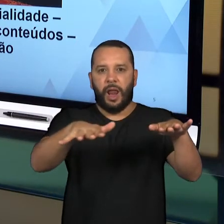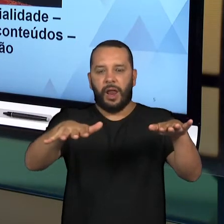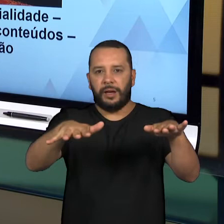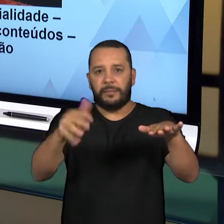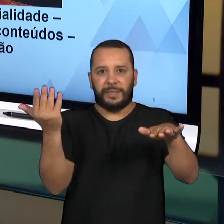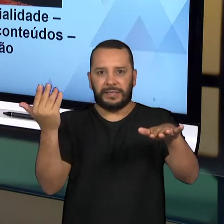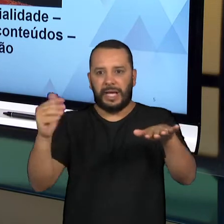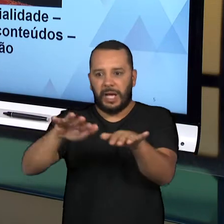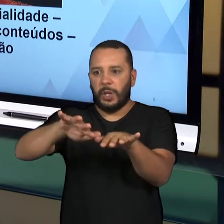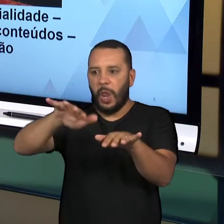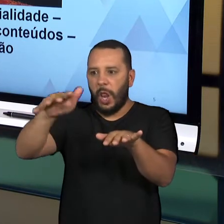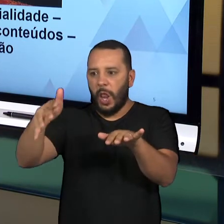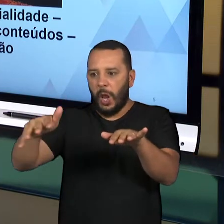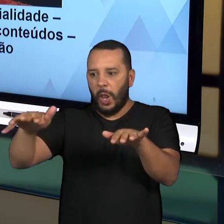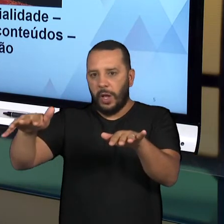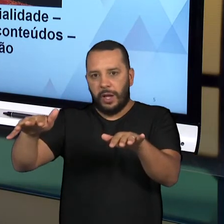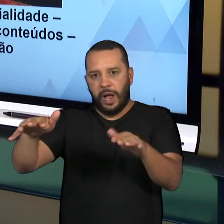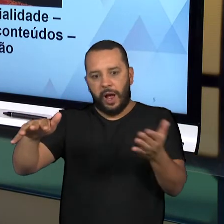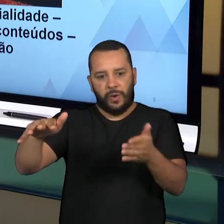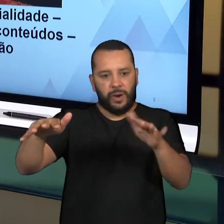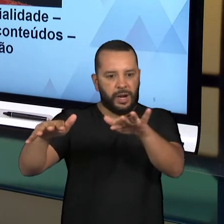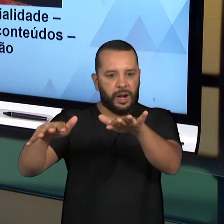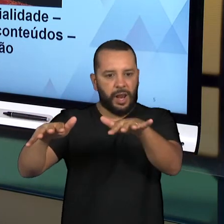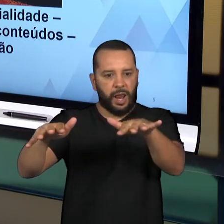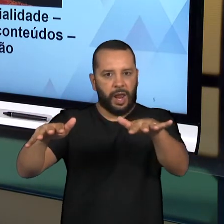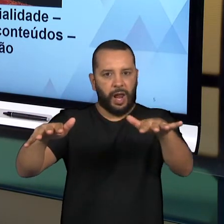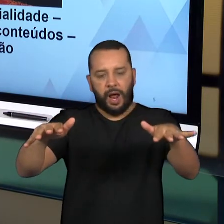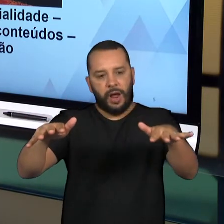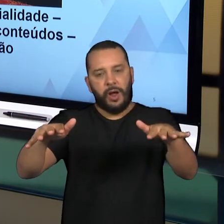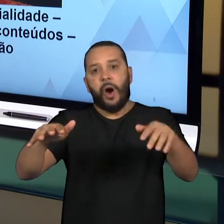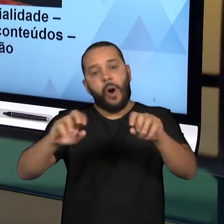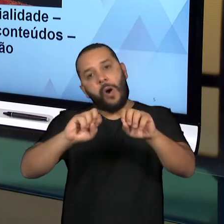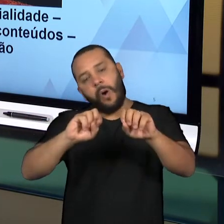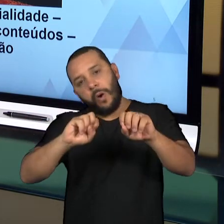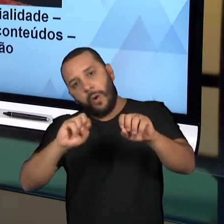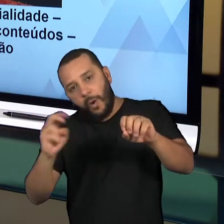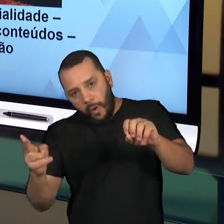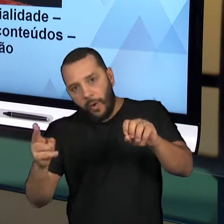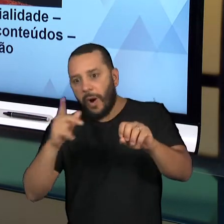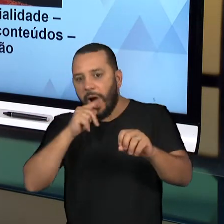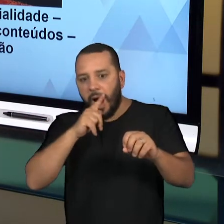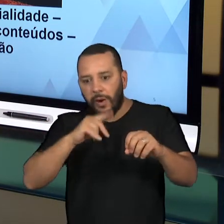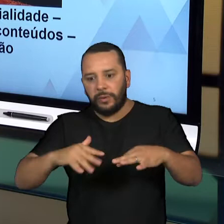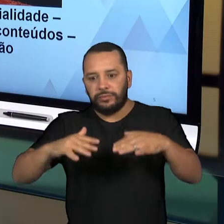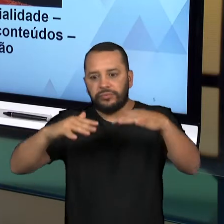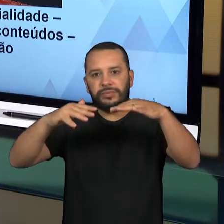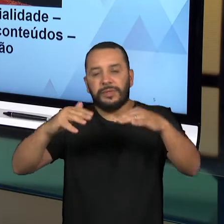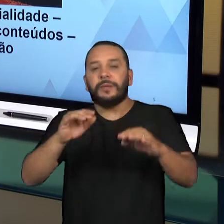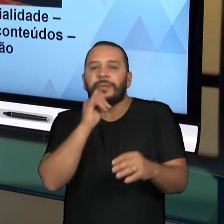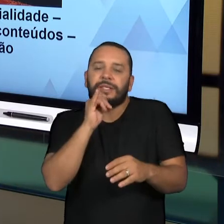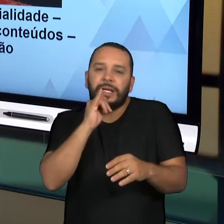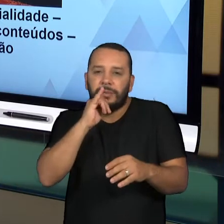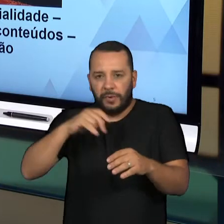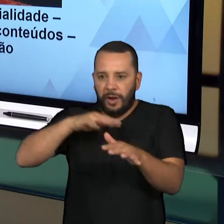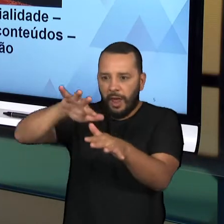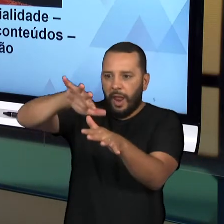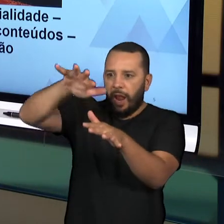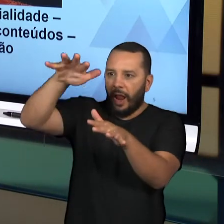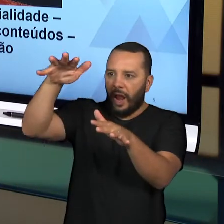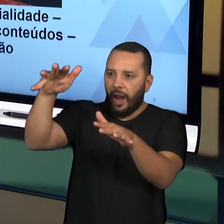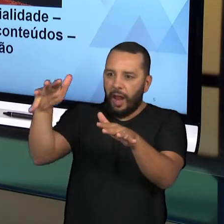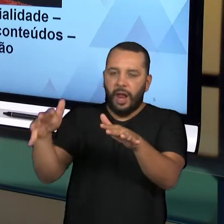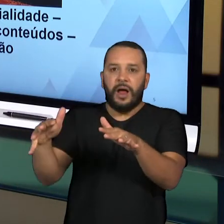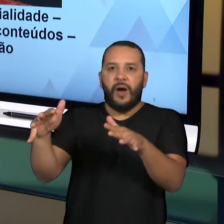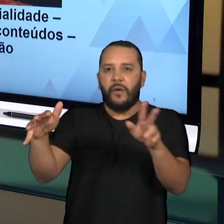entender é uma mudança provocada por elementos naturais por exemplo vento molda essa paisagem